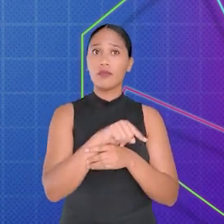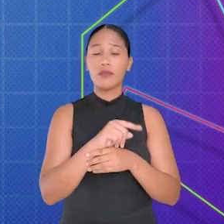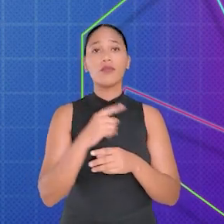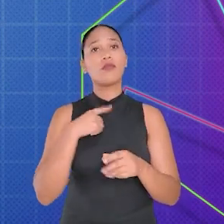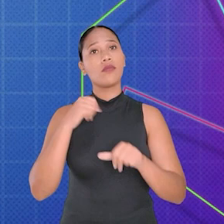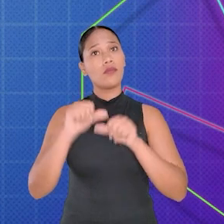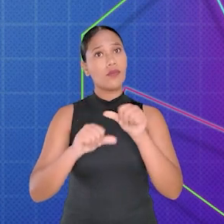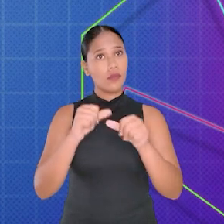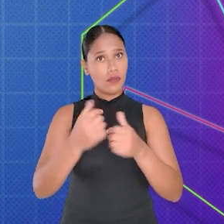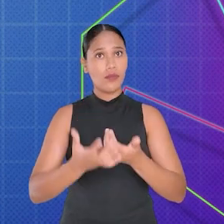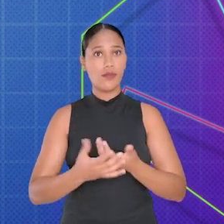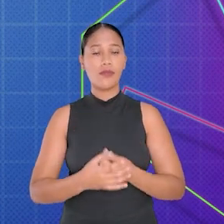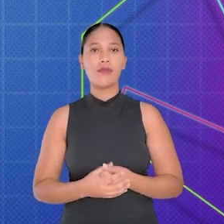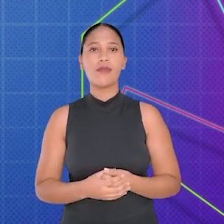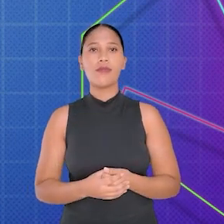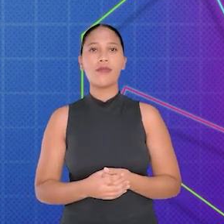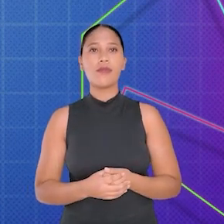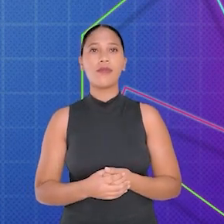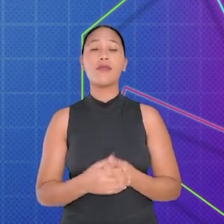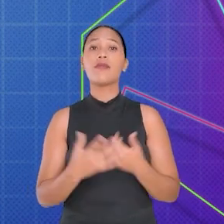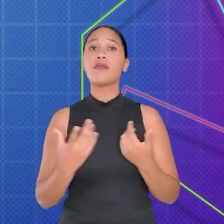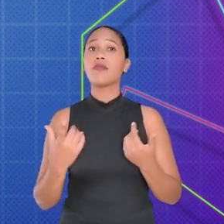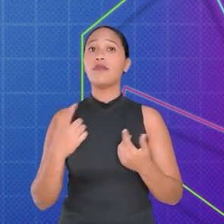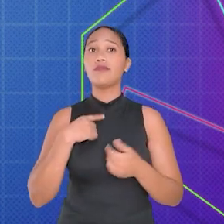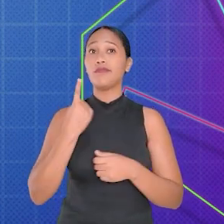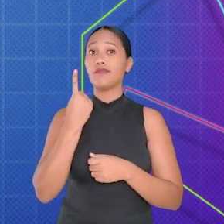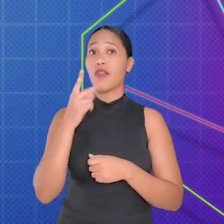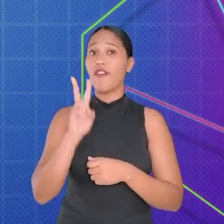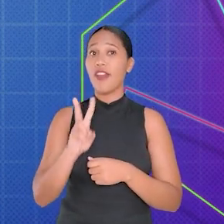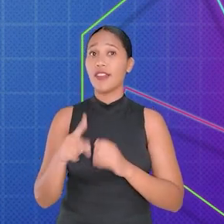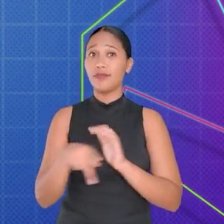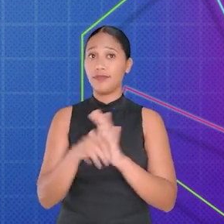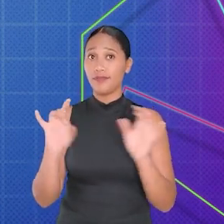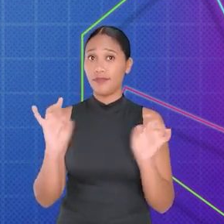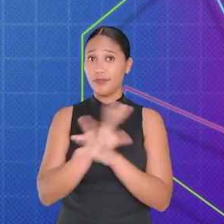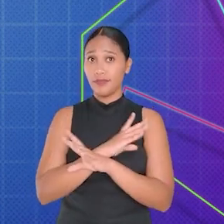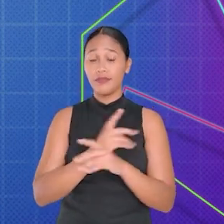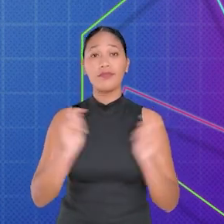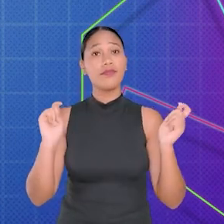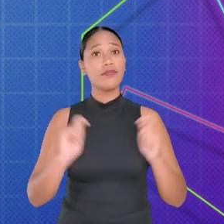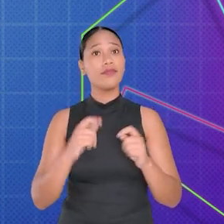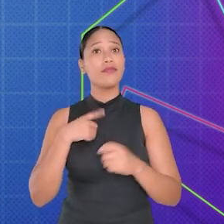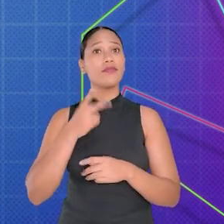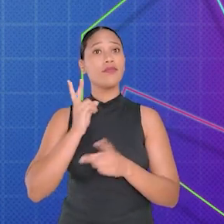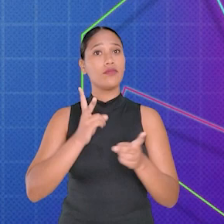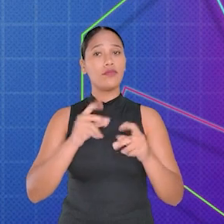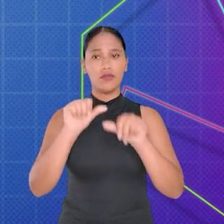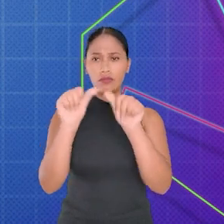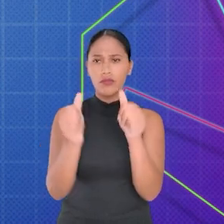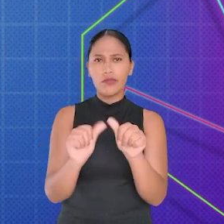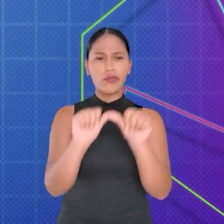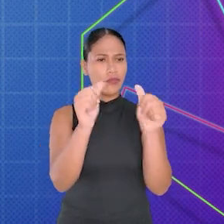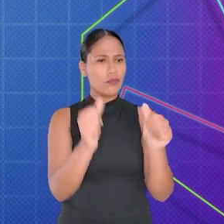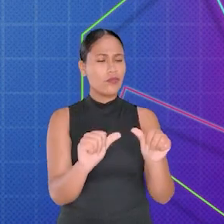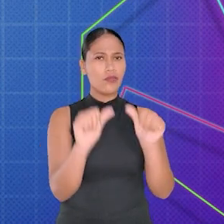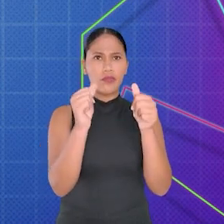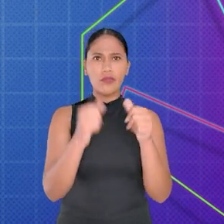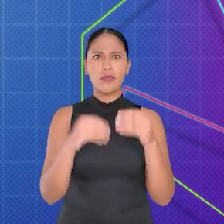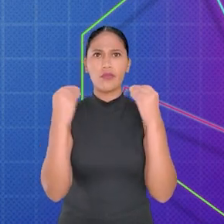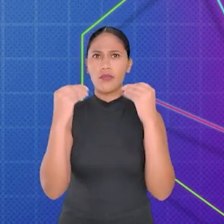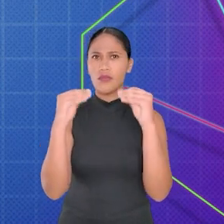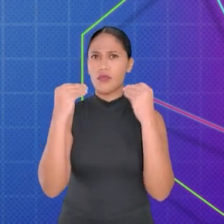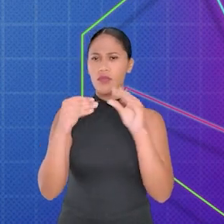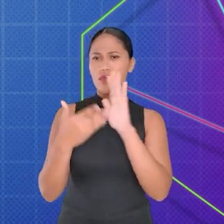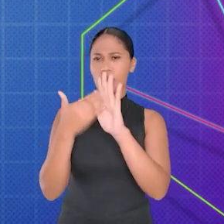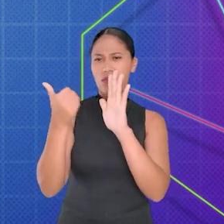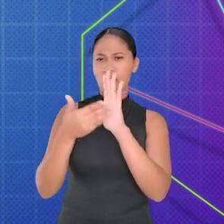e moldar a forma do objeto, adicionando, removendo ou movendo vértices, arestas e faces. Isso pode ser feito usando várias ferramentas